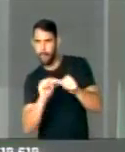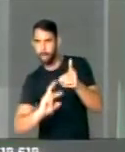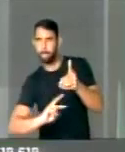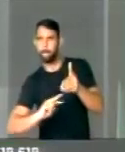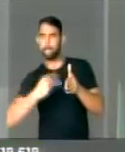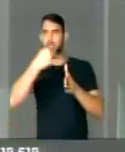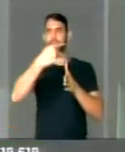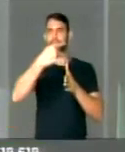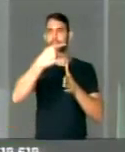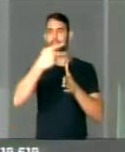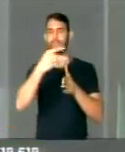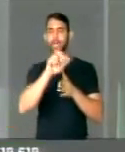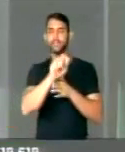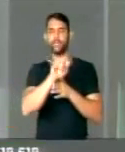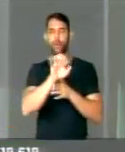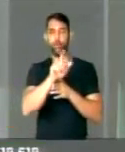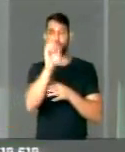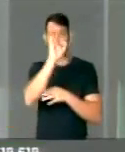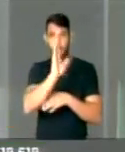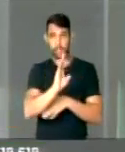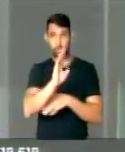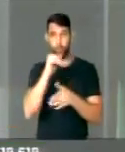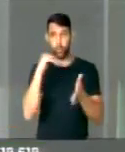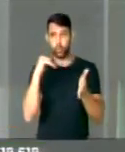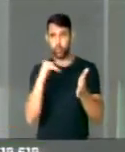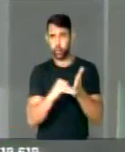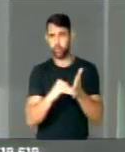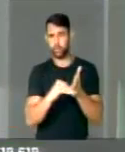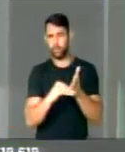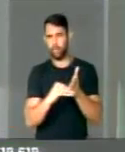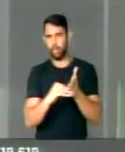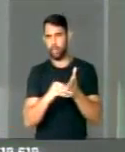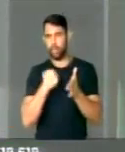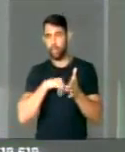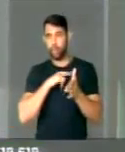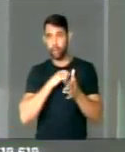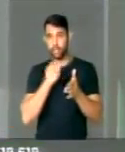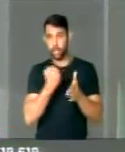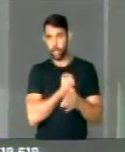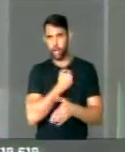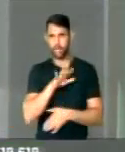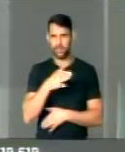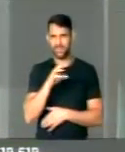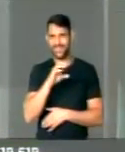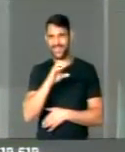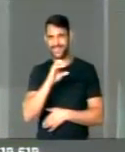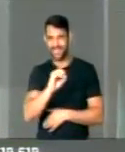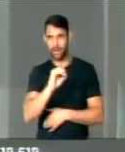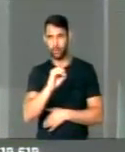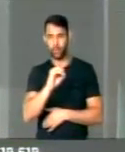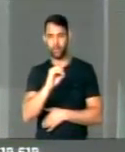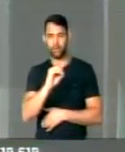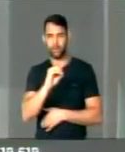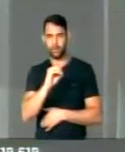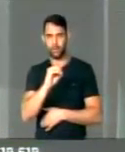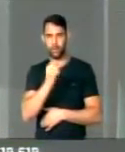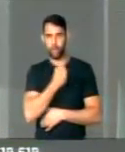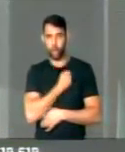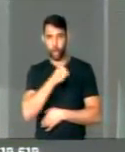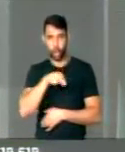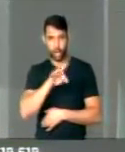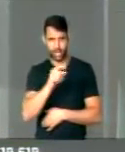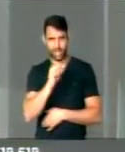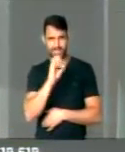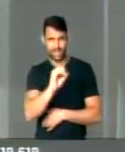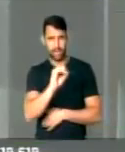transparência e controle da CGU do país, os últimos lugares. A nossa nota era próxima de 0. E agora, em